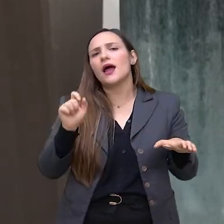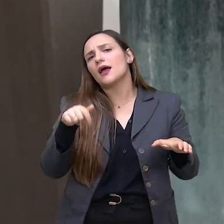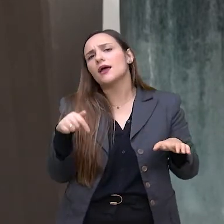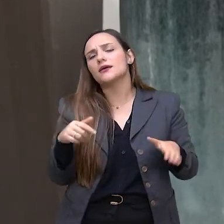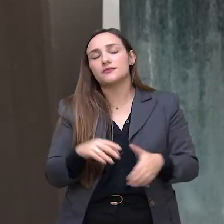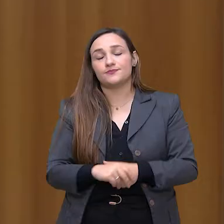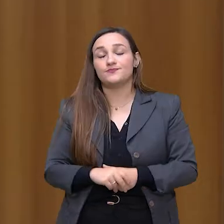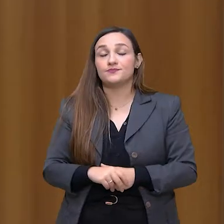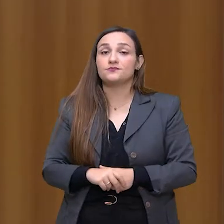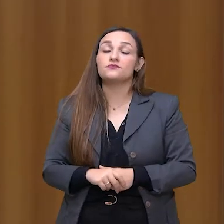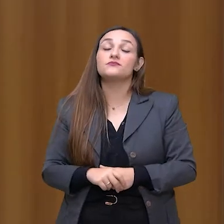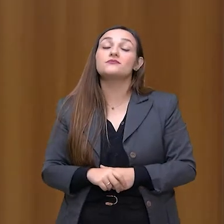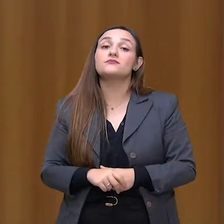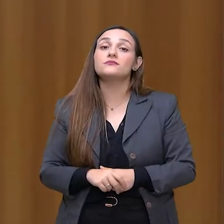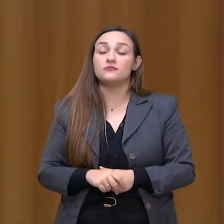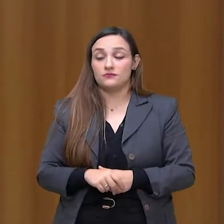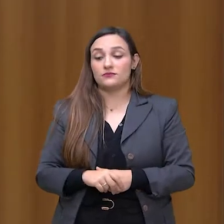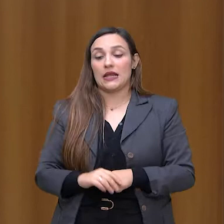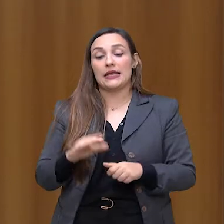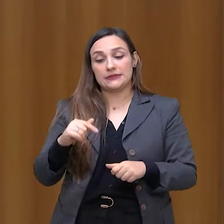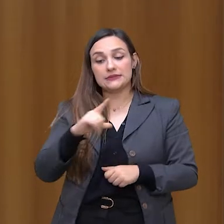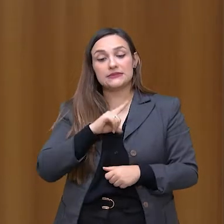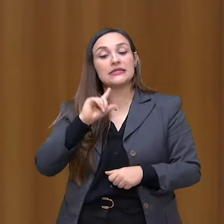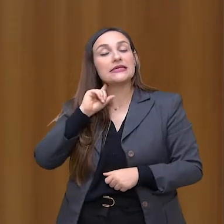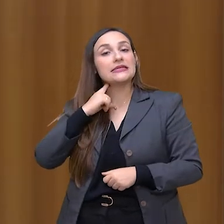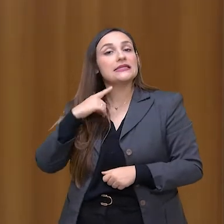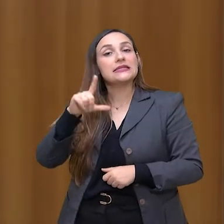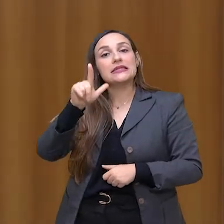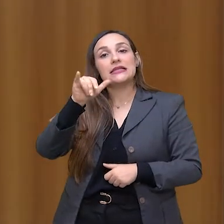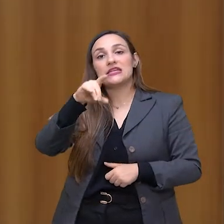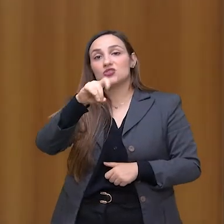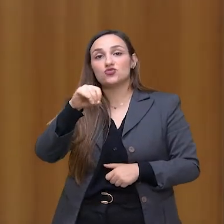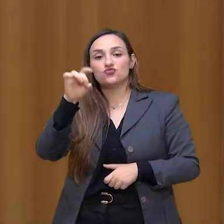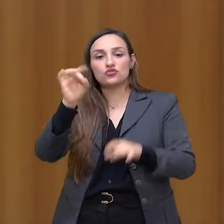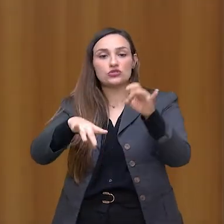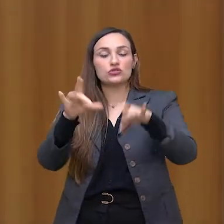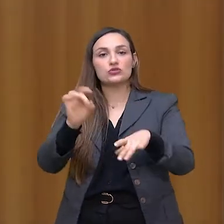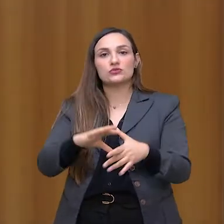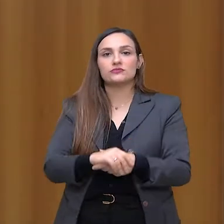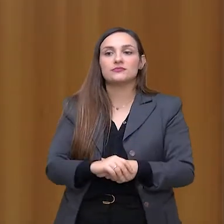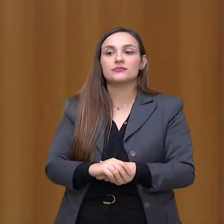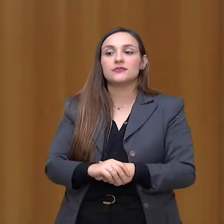Então, a gestão de resíduos, a informática